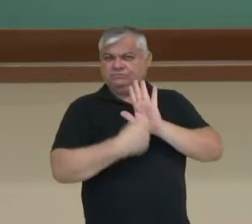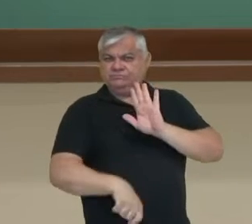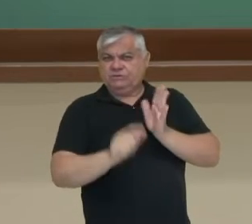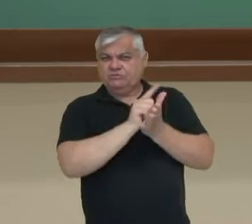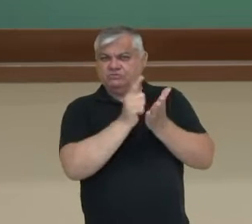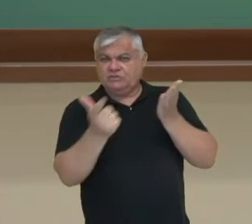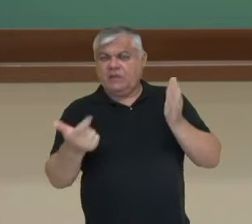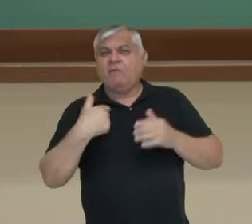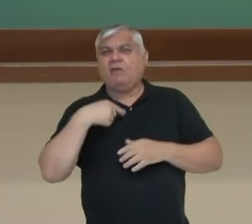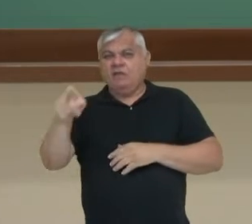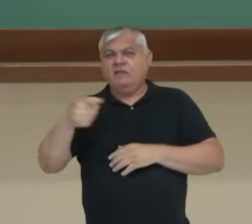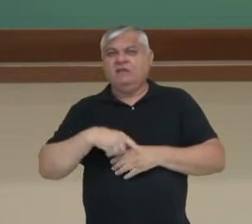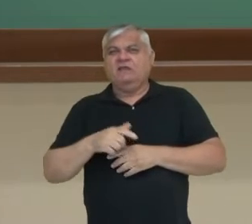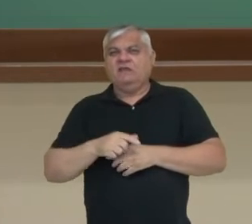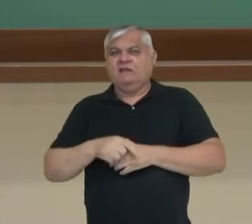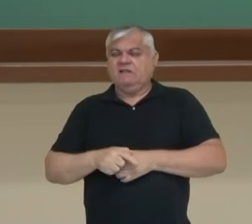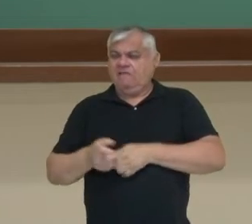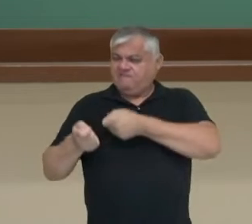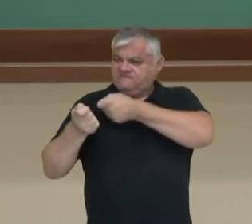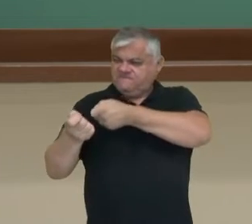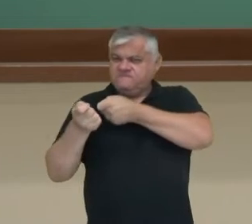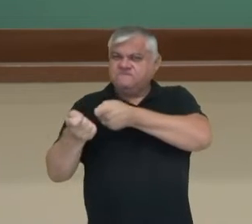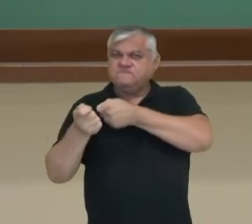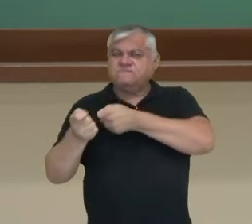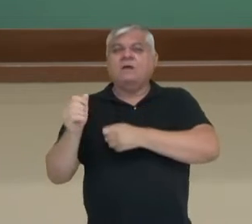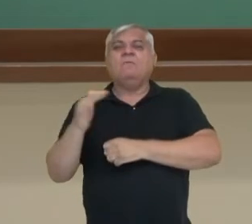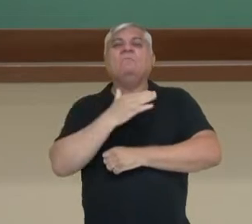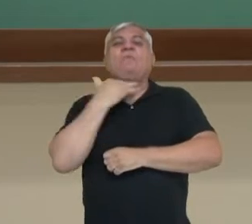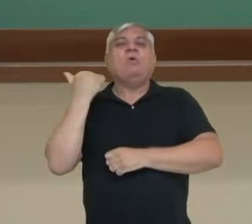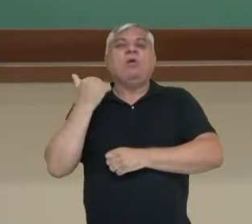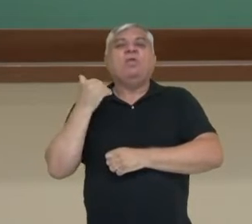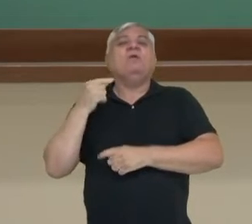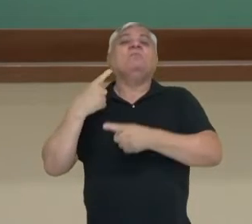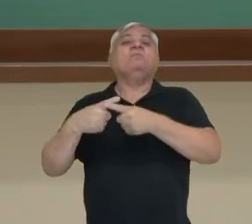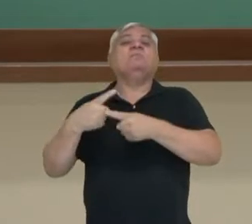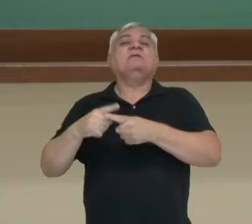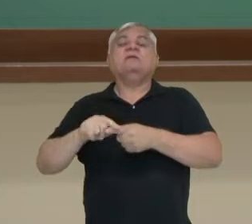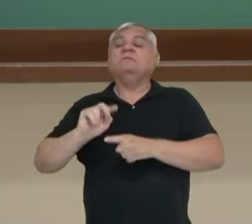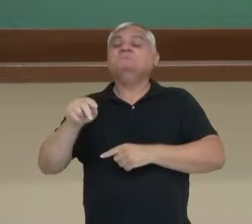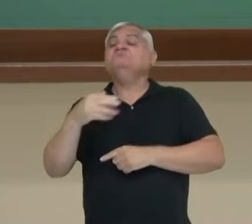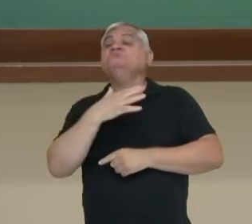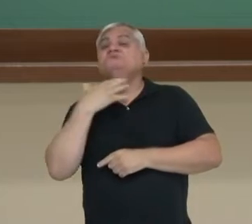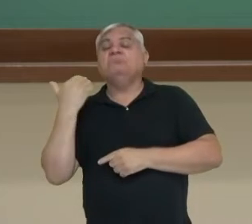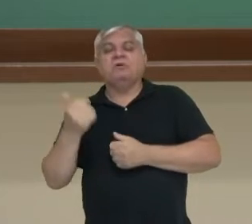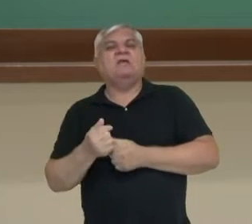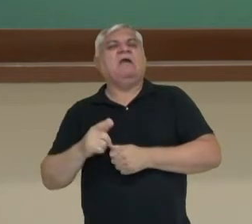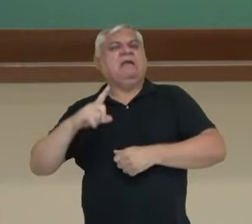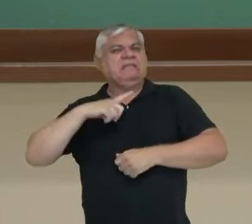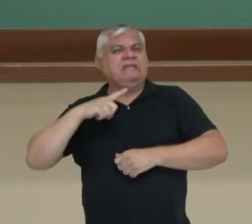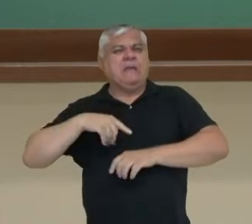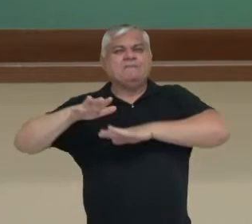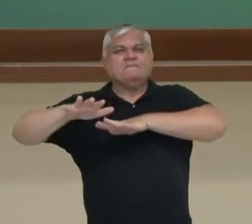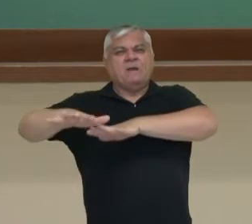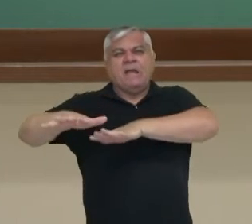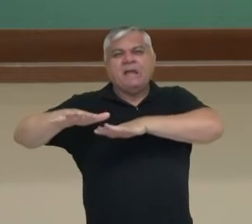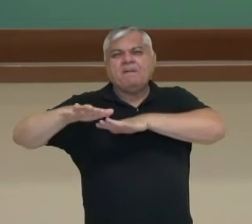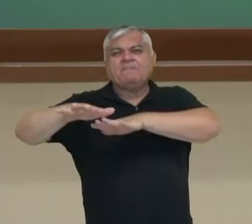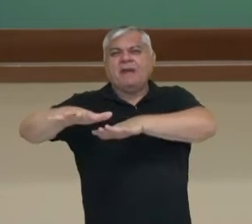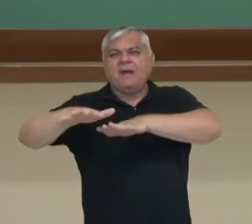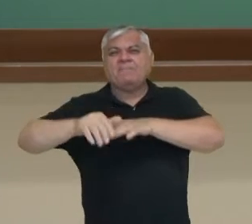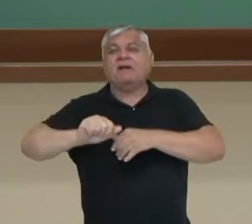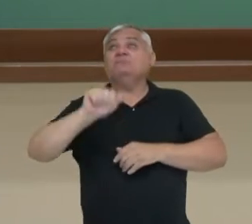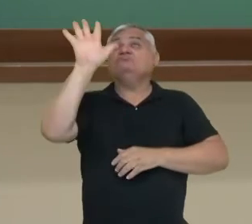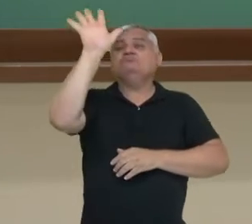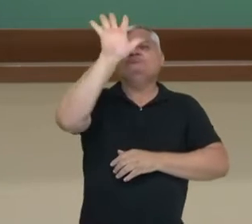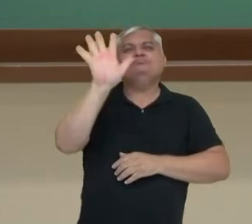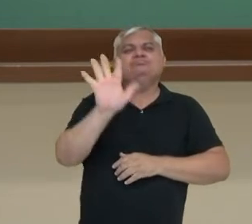foi morto, foi torturado, foi morto, tá? E após a sua morte houveram amplas mobilizações em todo o Brasil,